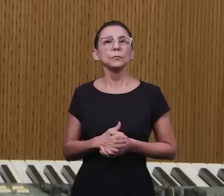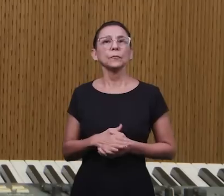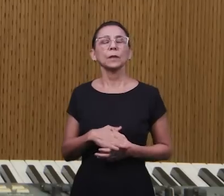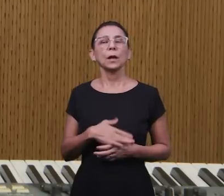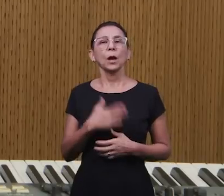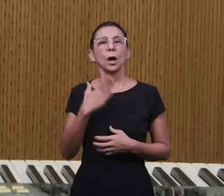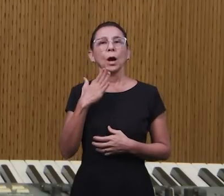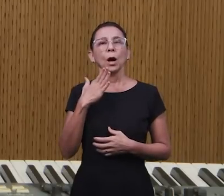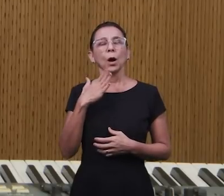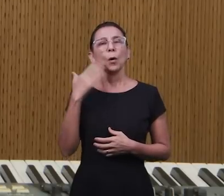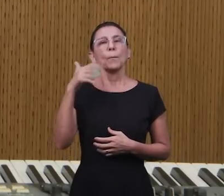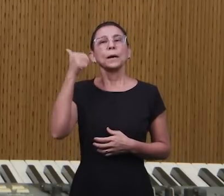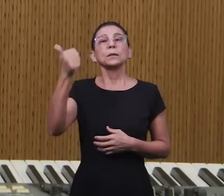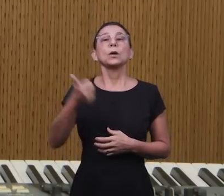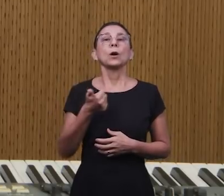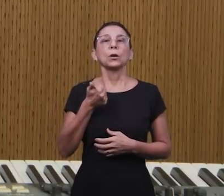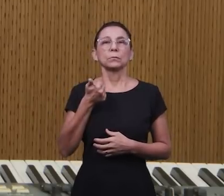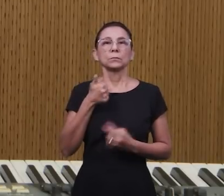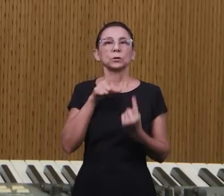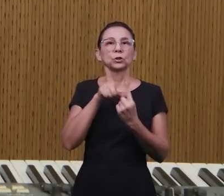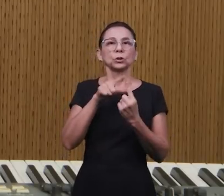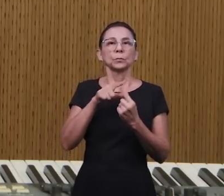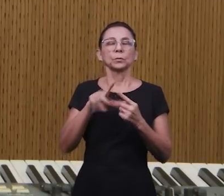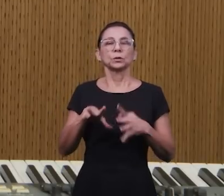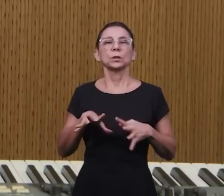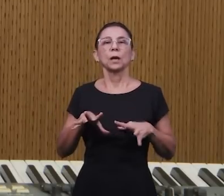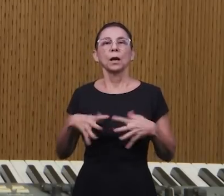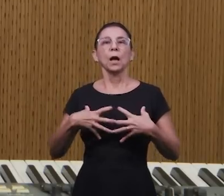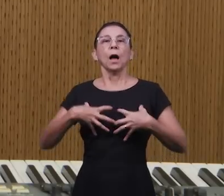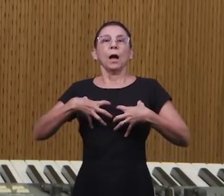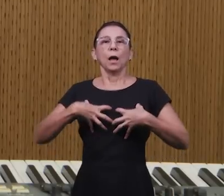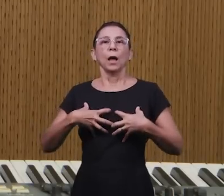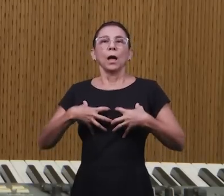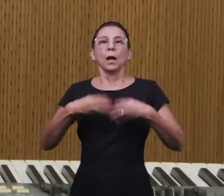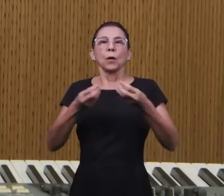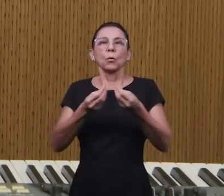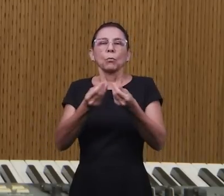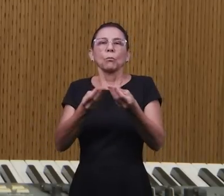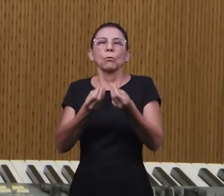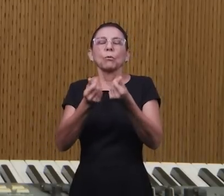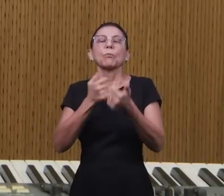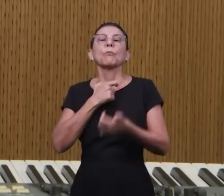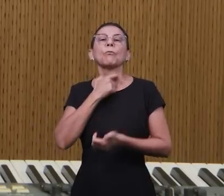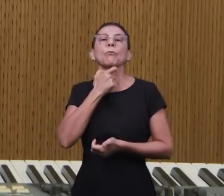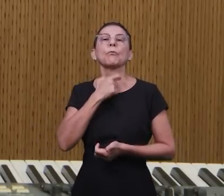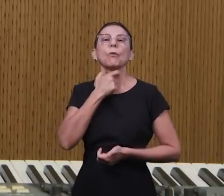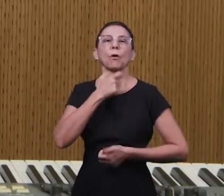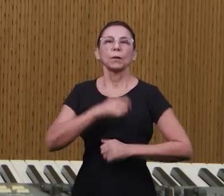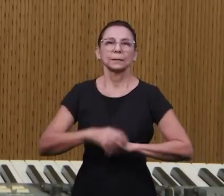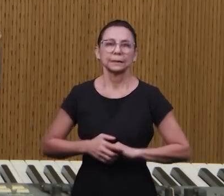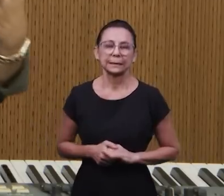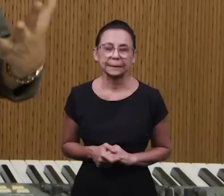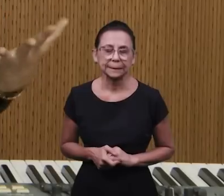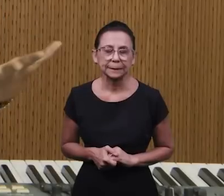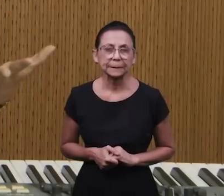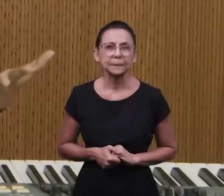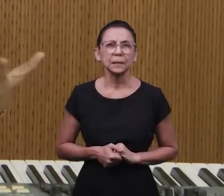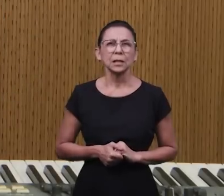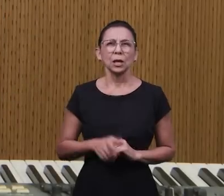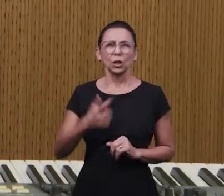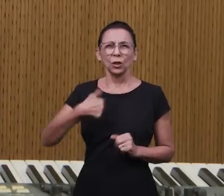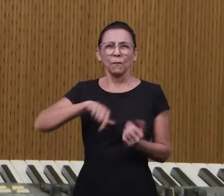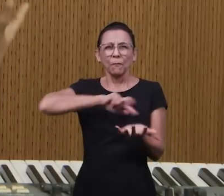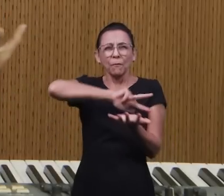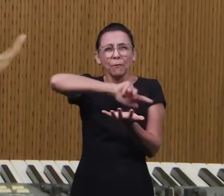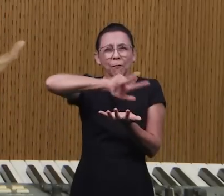de respiração para que você tenha qualidade vocal. É sempre bom pensarmos que nós temos vários